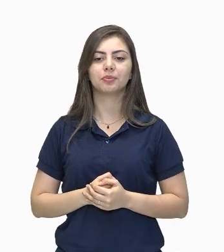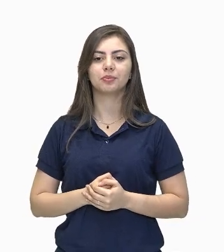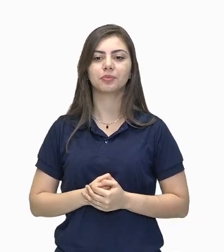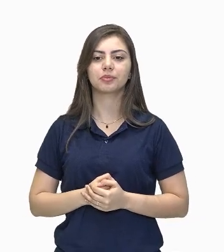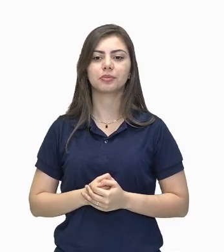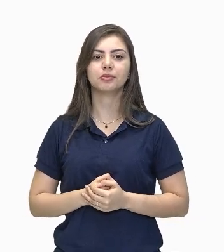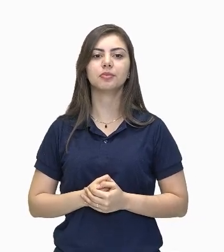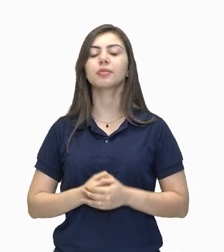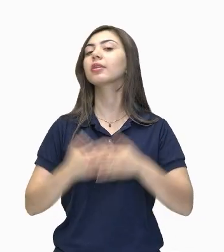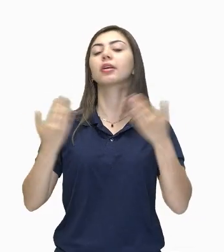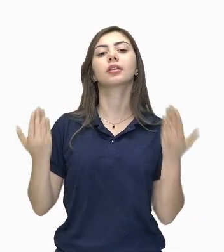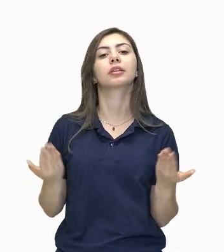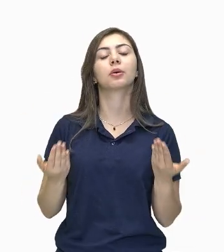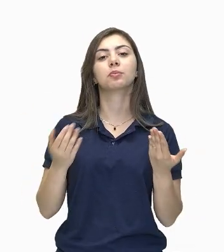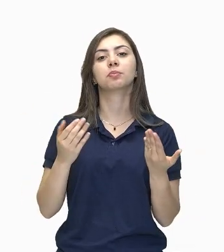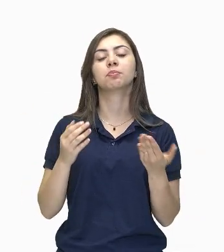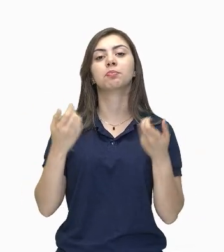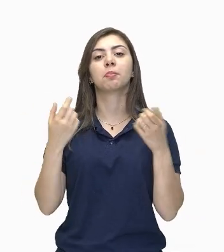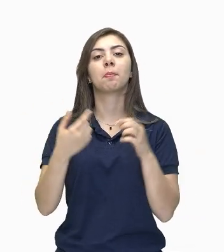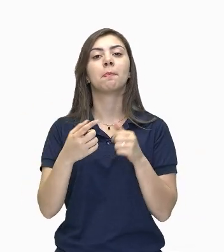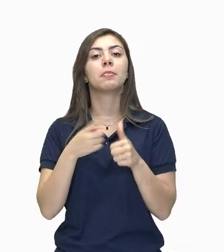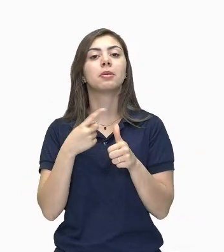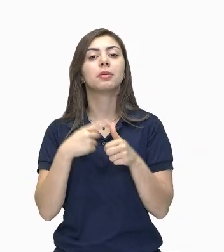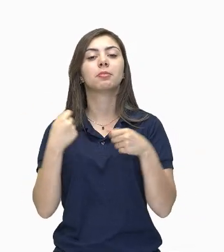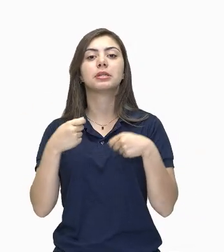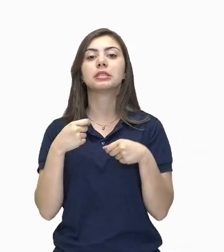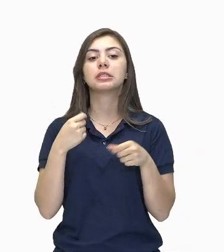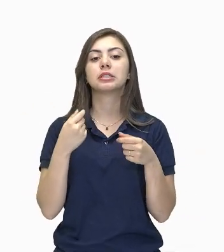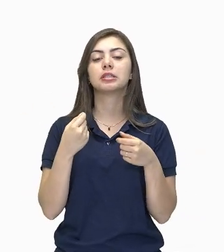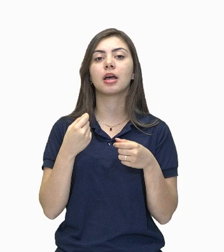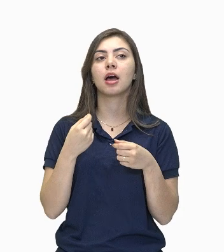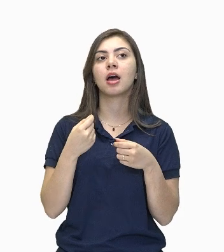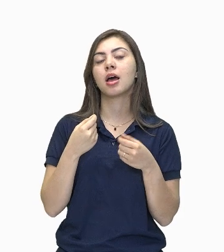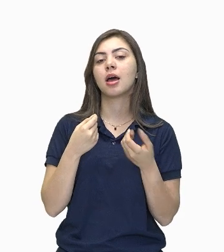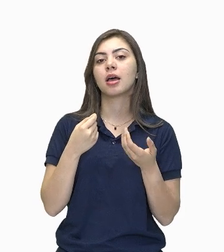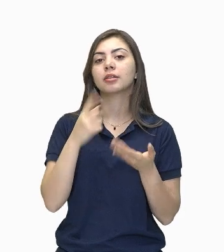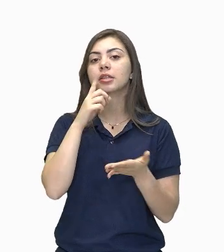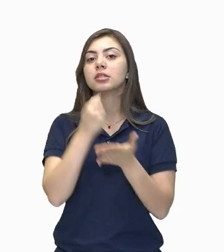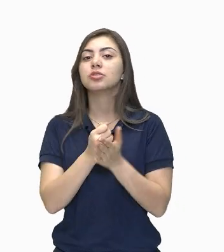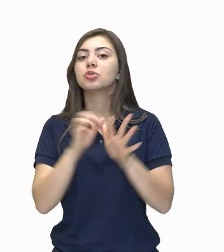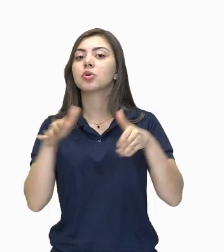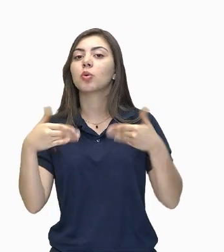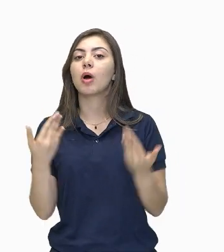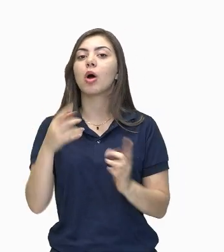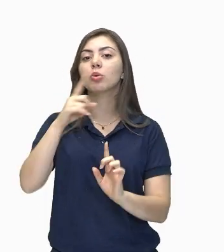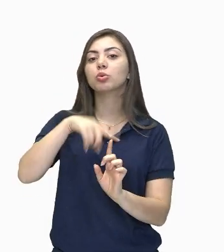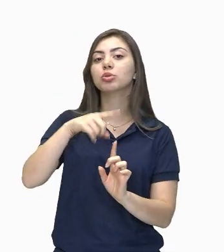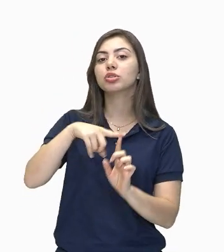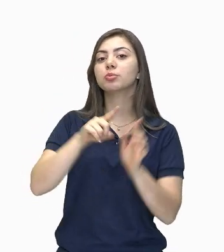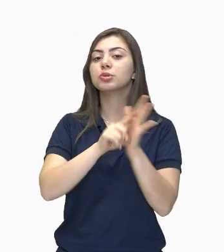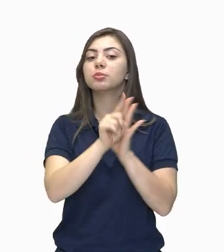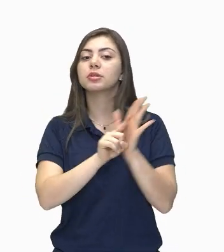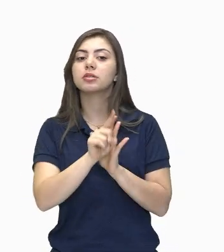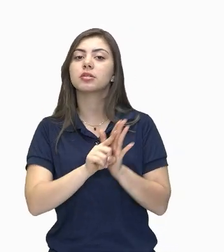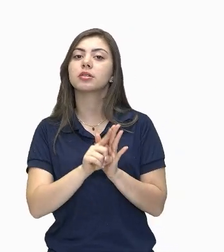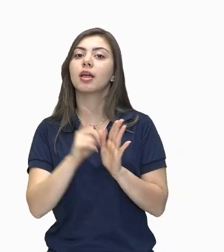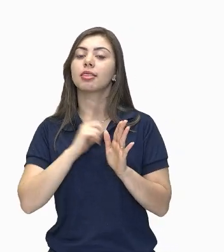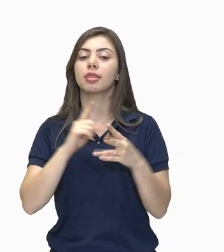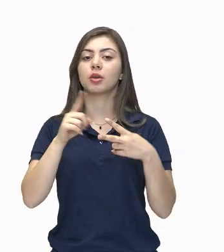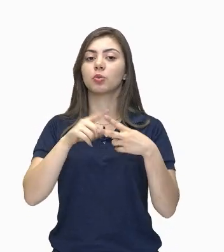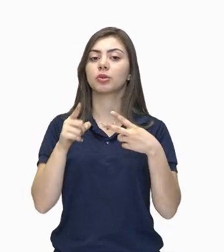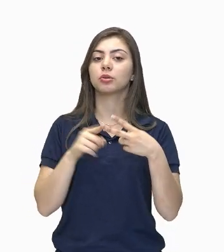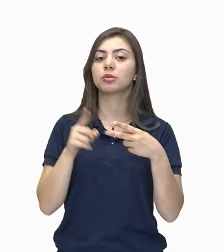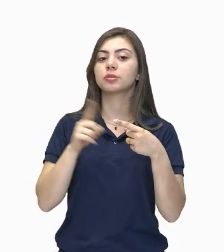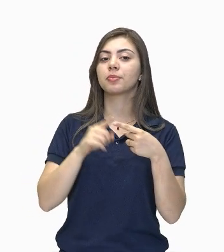coisa que se define é o tipo de pesquisa, tá? Nós temos dois tipos aí, basicamente, né? Amostral e censitária.